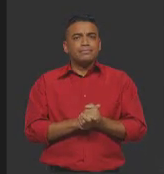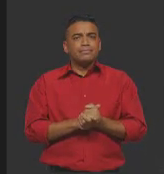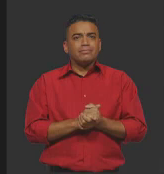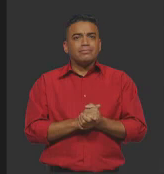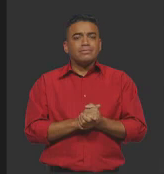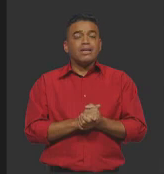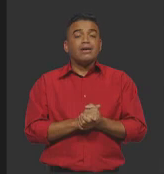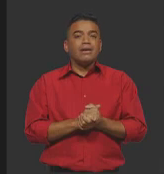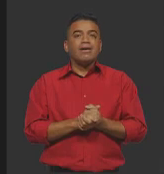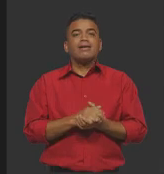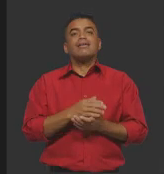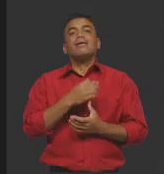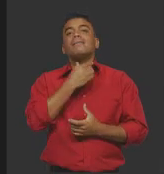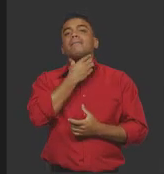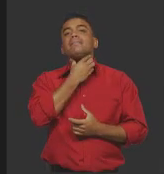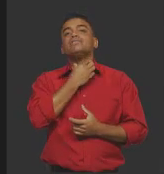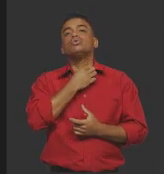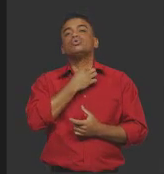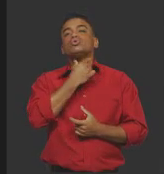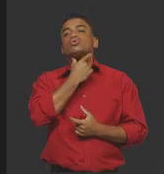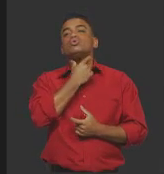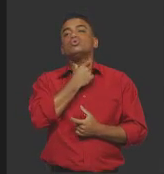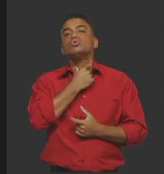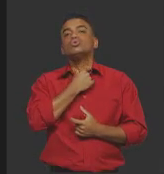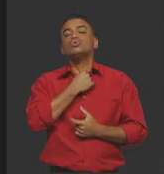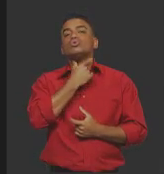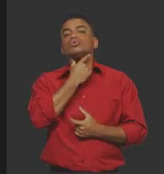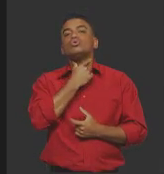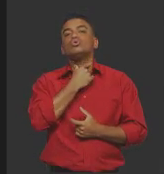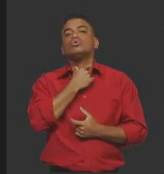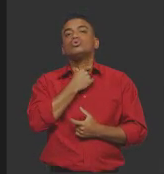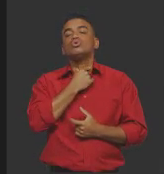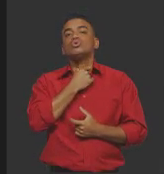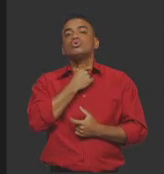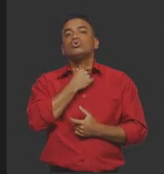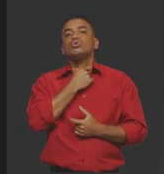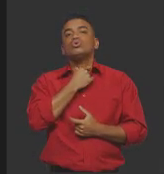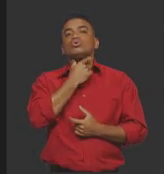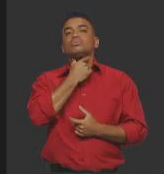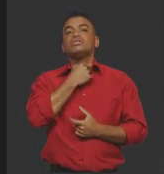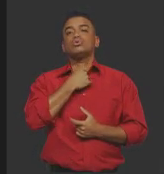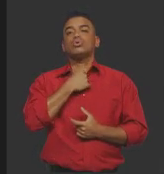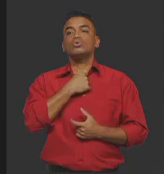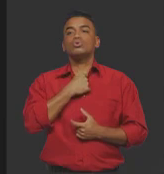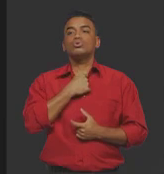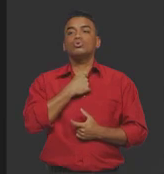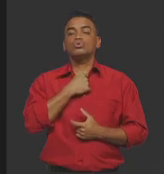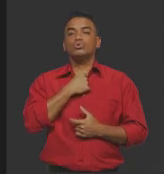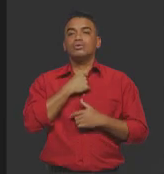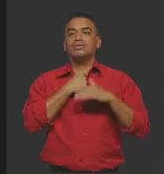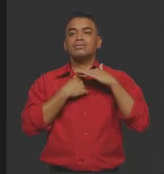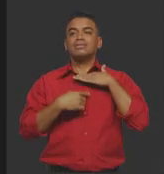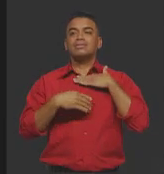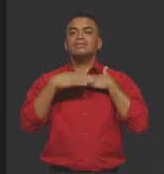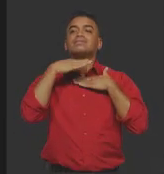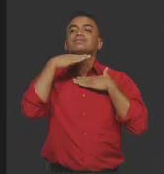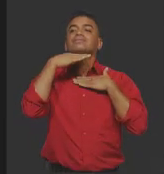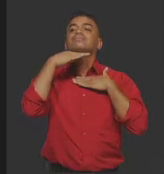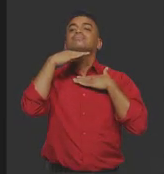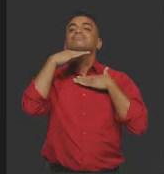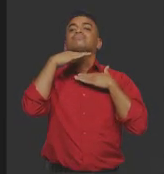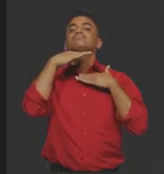do pescoço, já quase na divisa do pescoço com o nosso tronco.